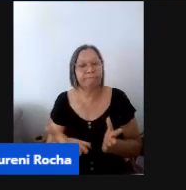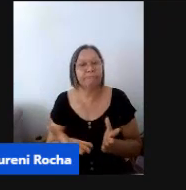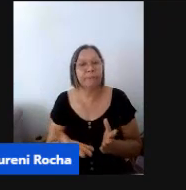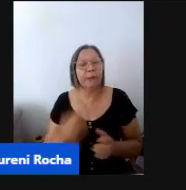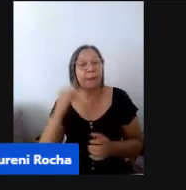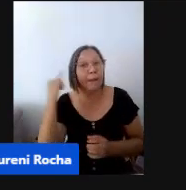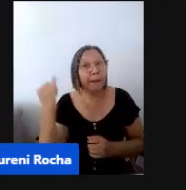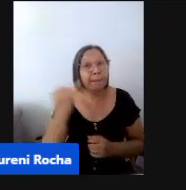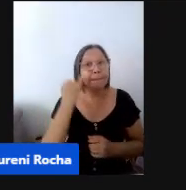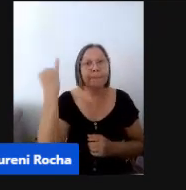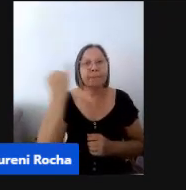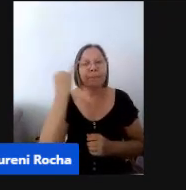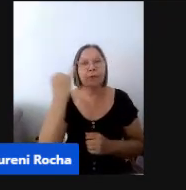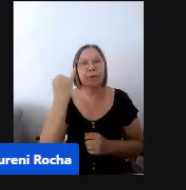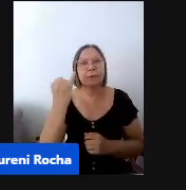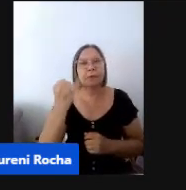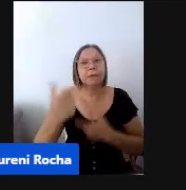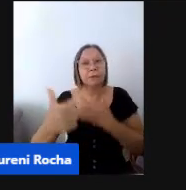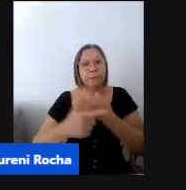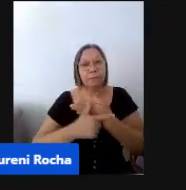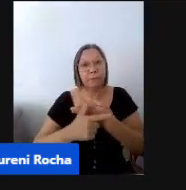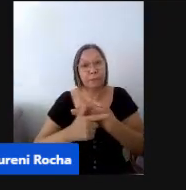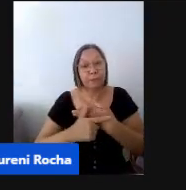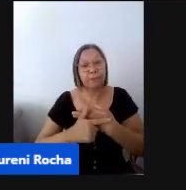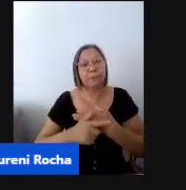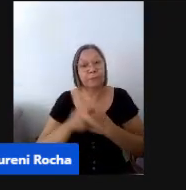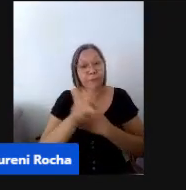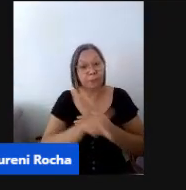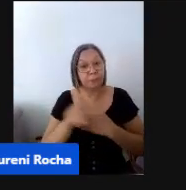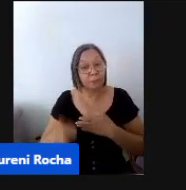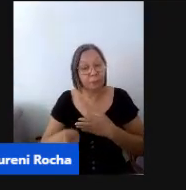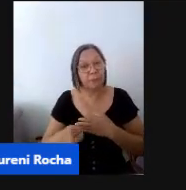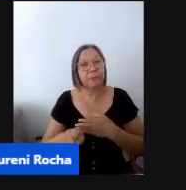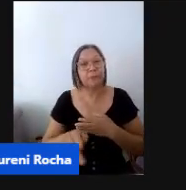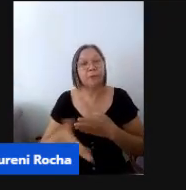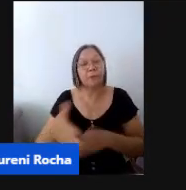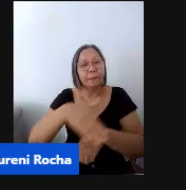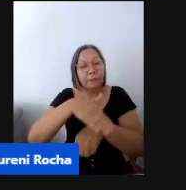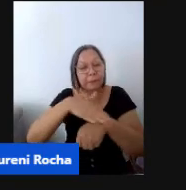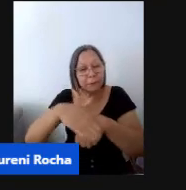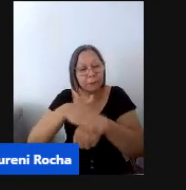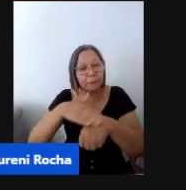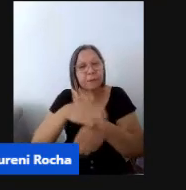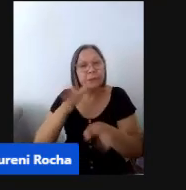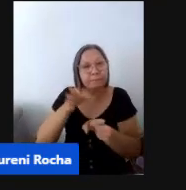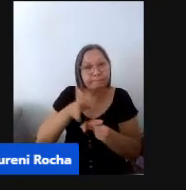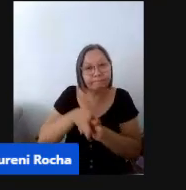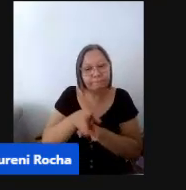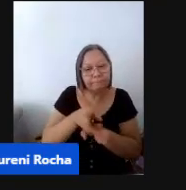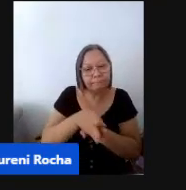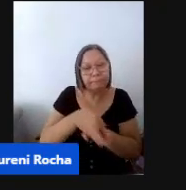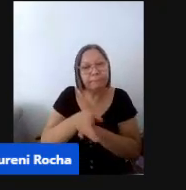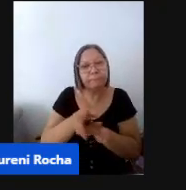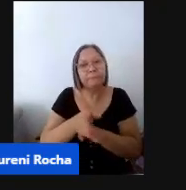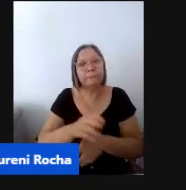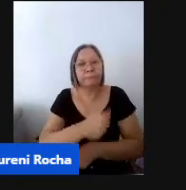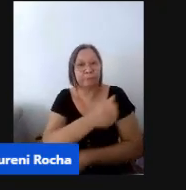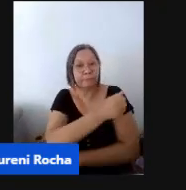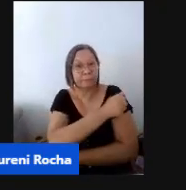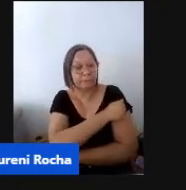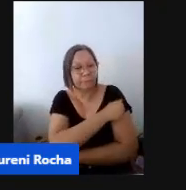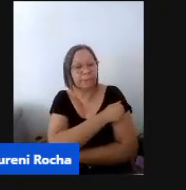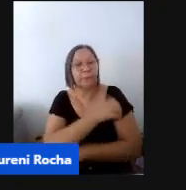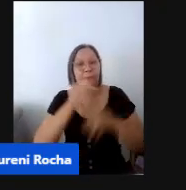enquanto educador nesse momento, para poder falar com essas pessoas, para poder orientar esses estudantes, para poder